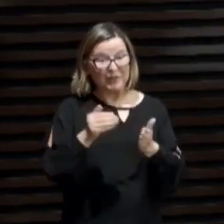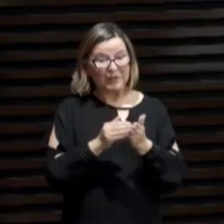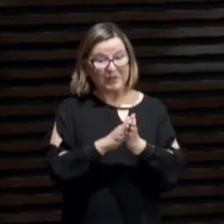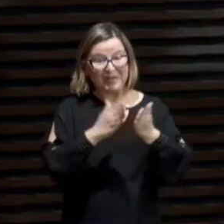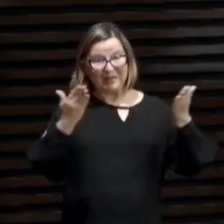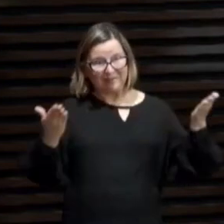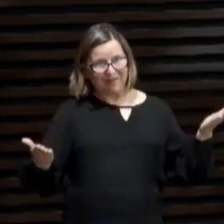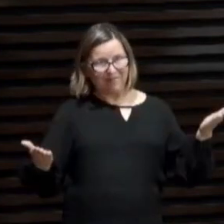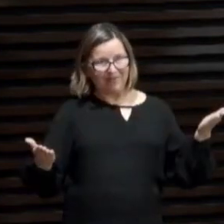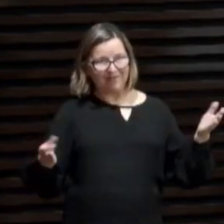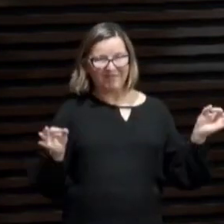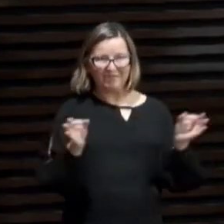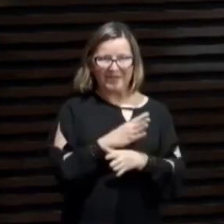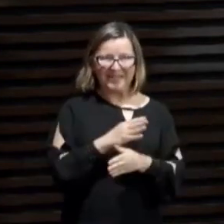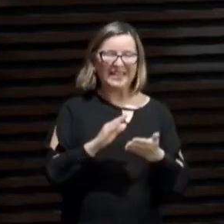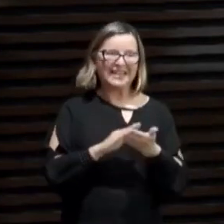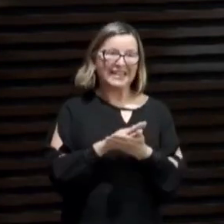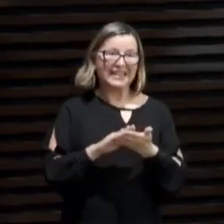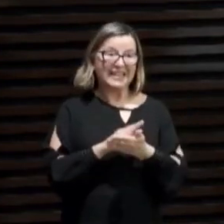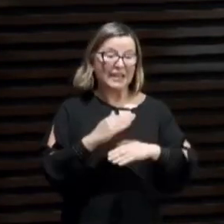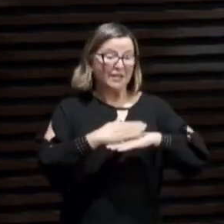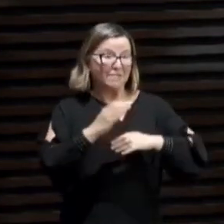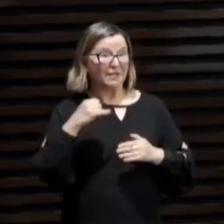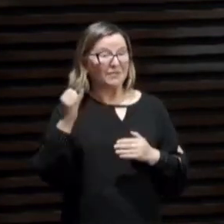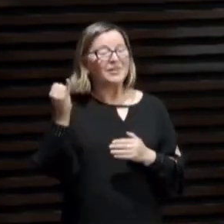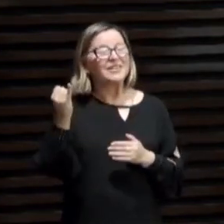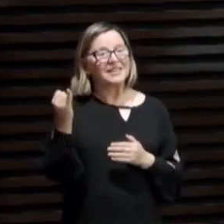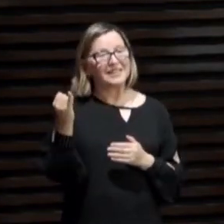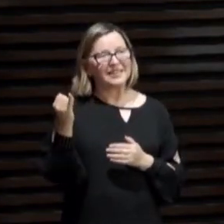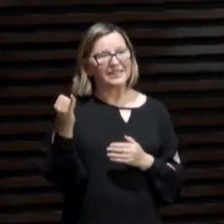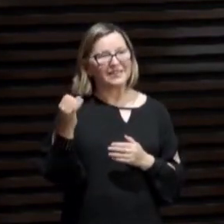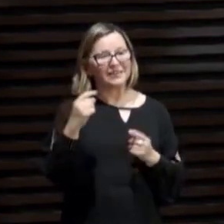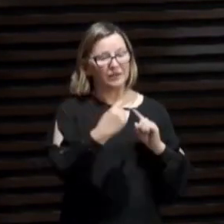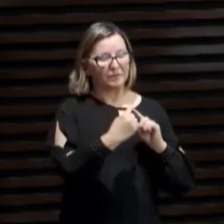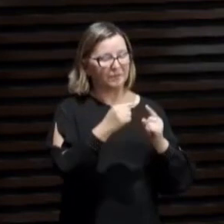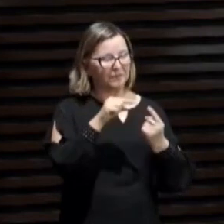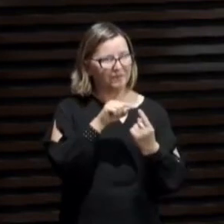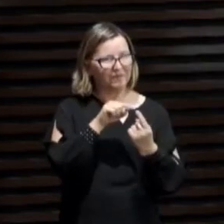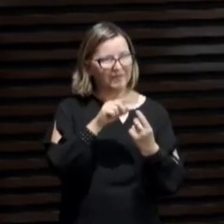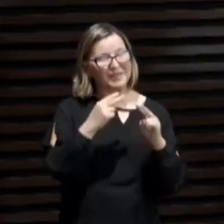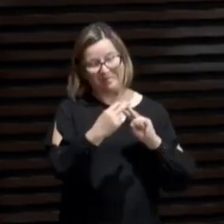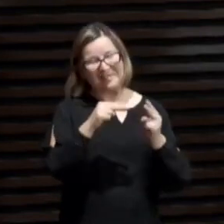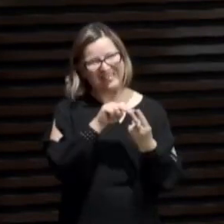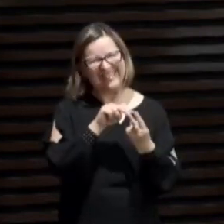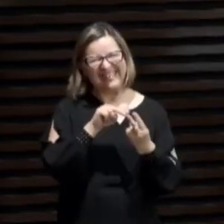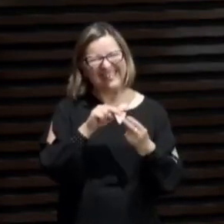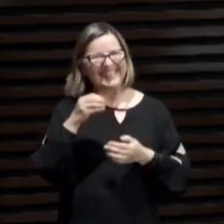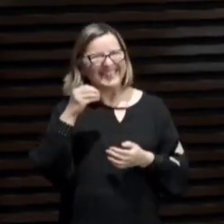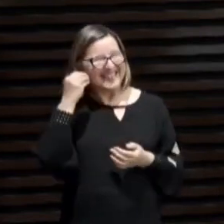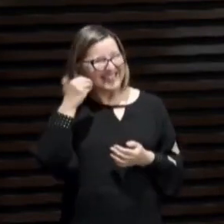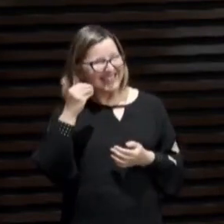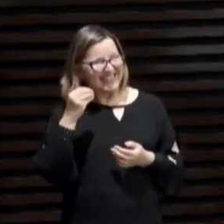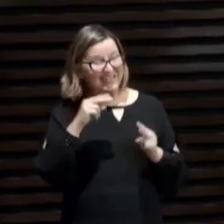fim. Nada é mais importante do ponto de vista da experiência, do ponto de vista